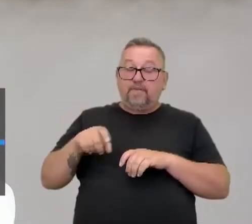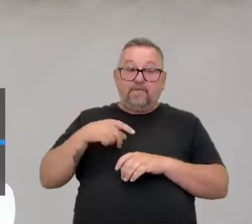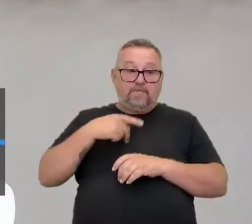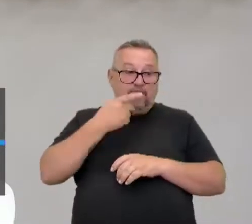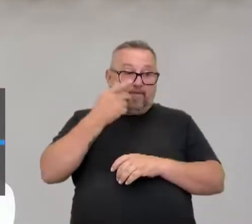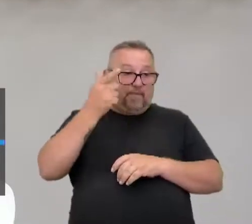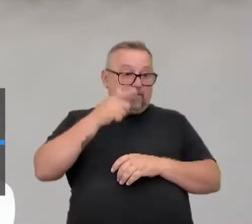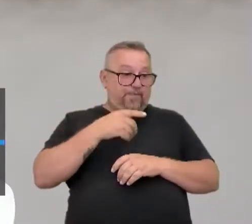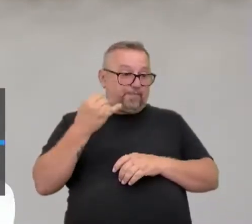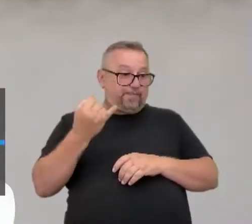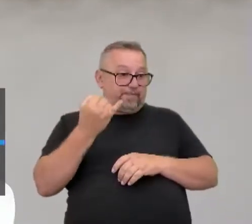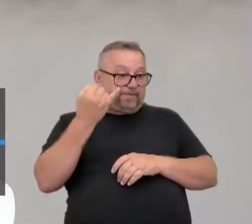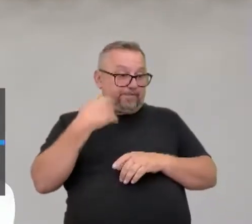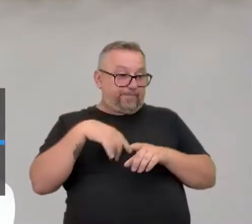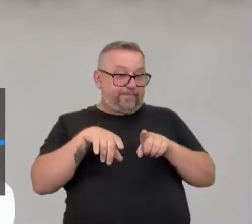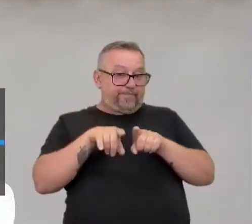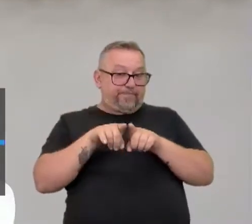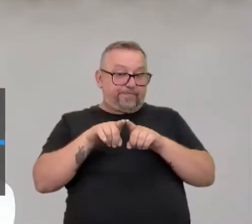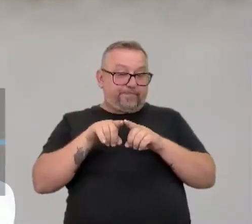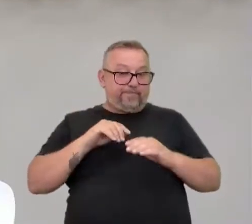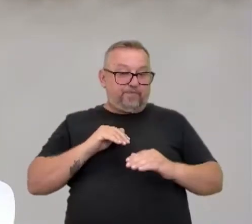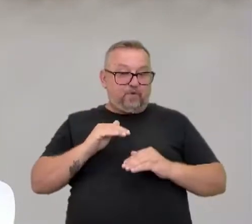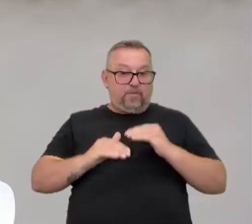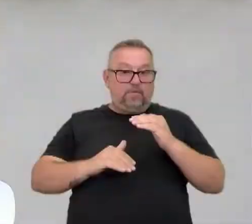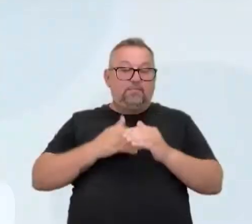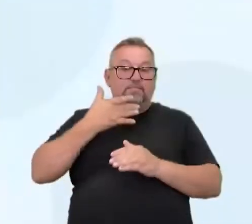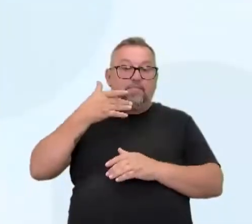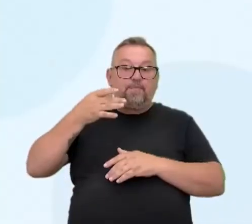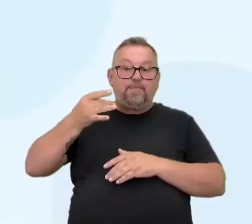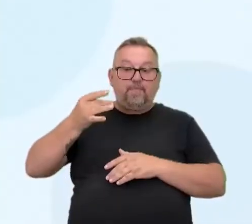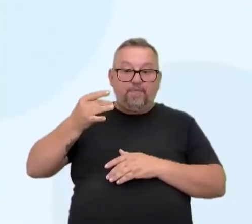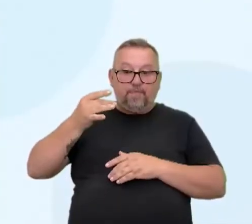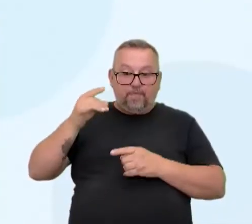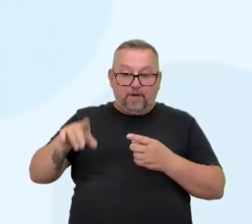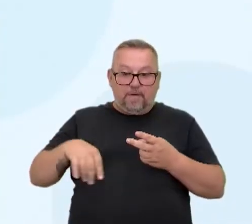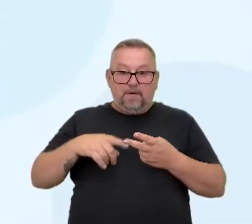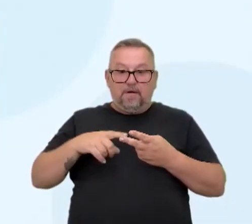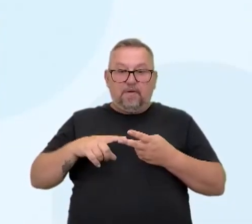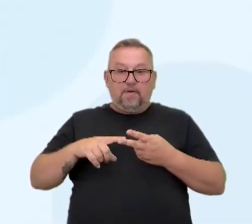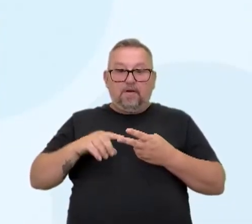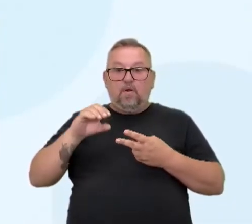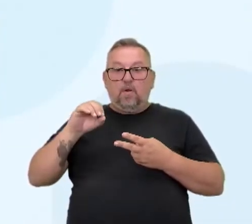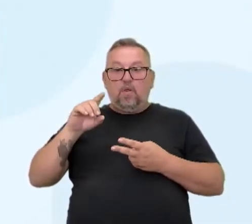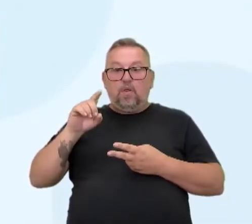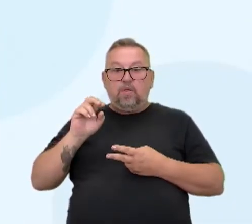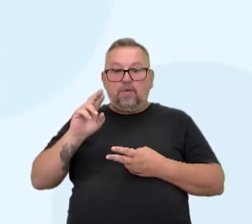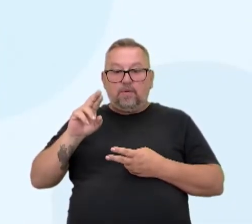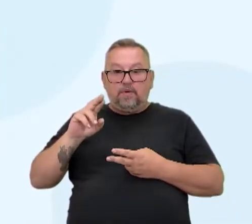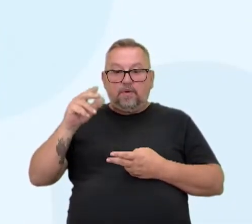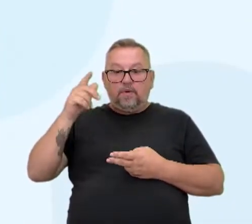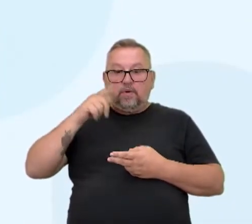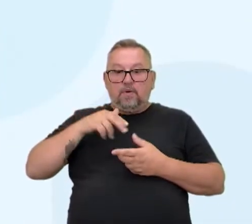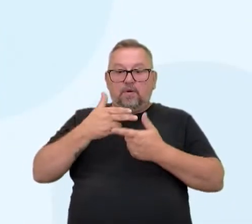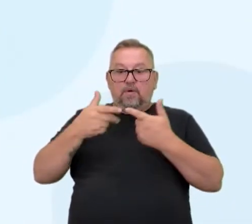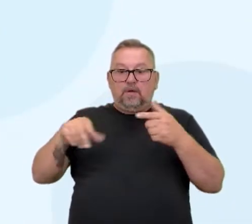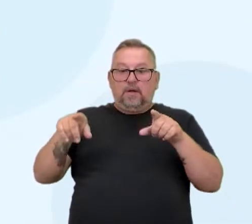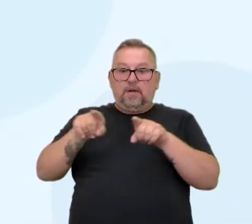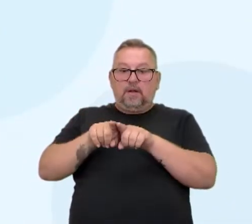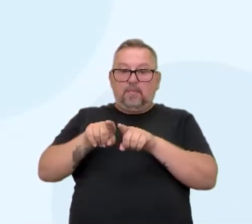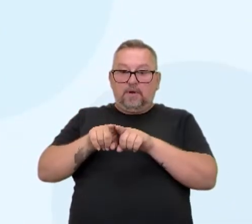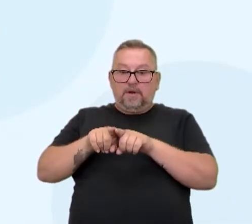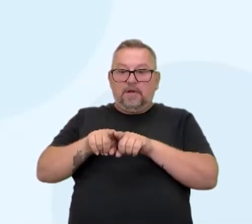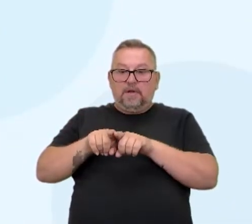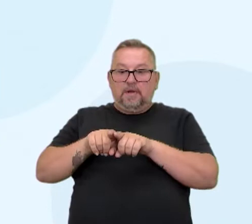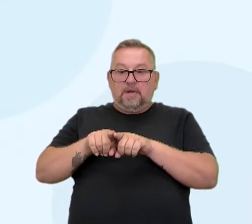super importante, que vem aí, olha, o desenvolvimento do sabor, desenvolvimento do odor e uma outra coisa também, né, que aí,